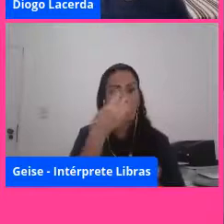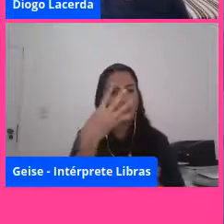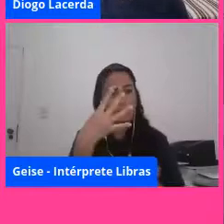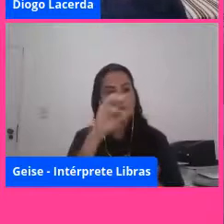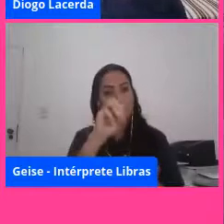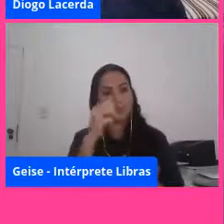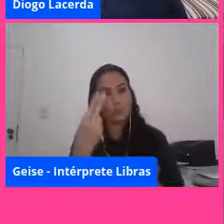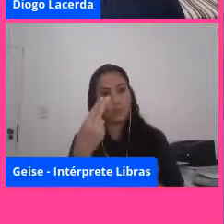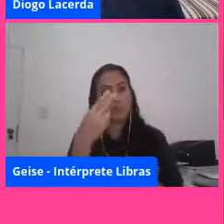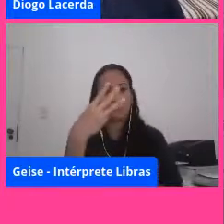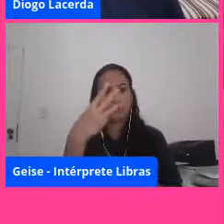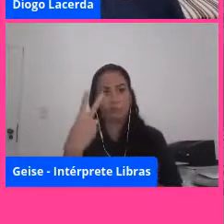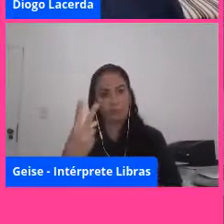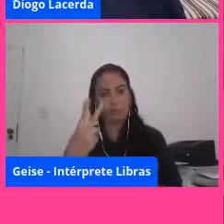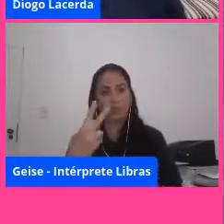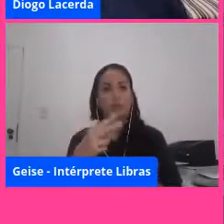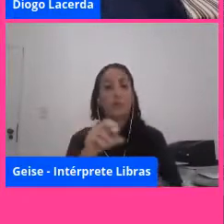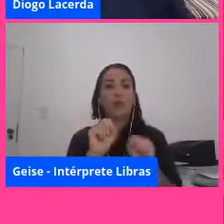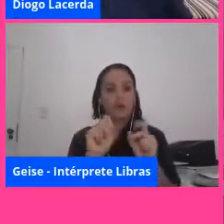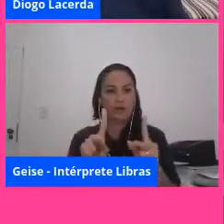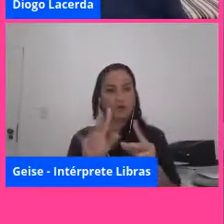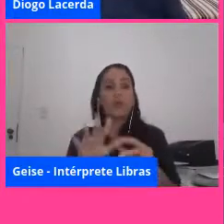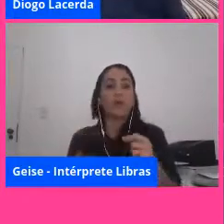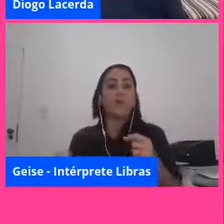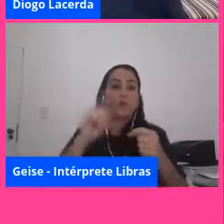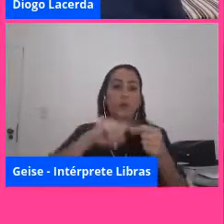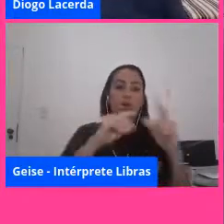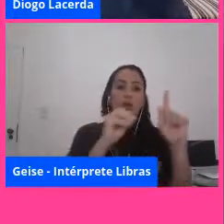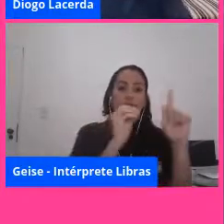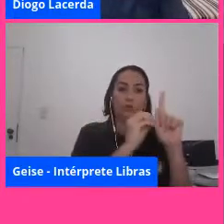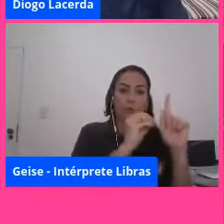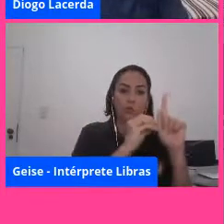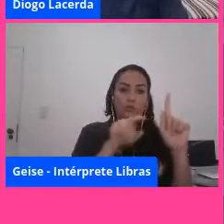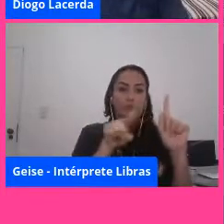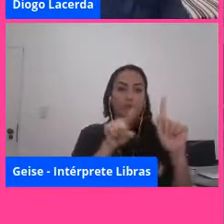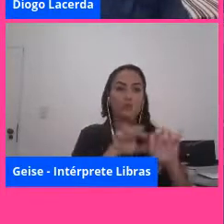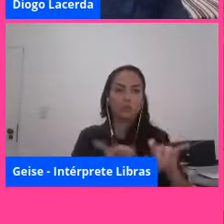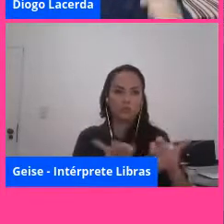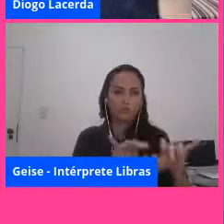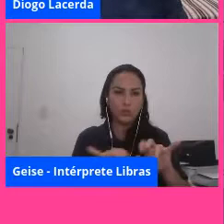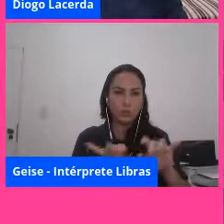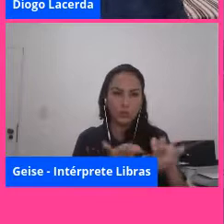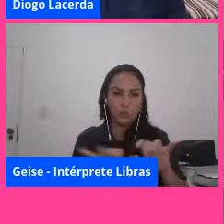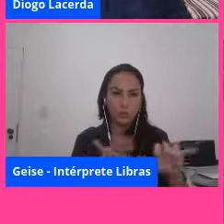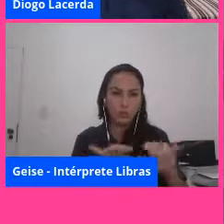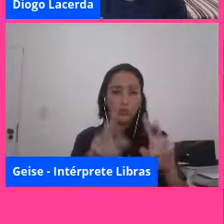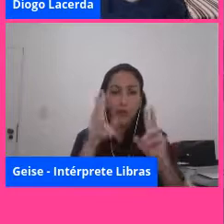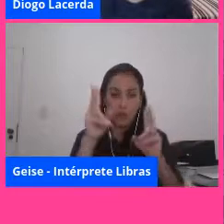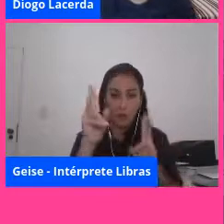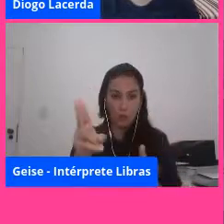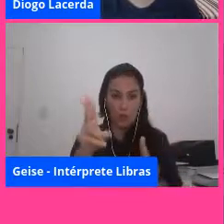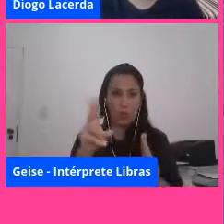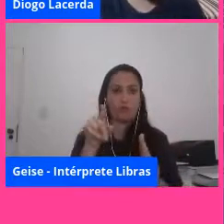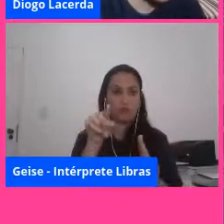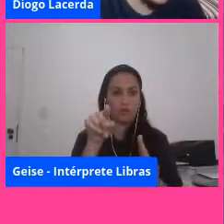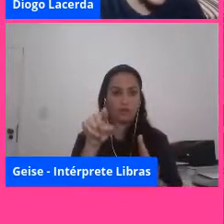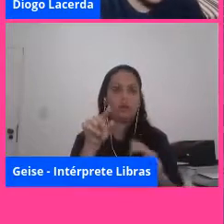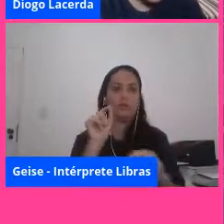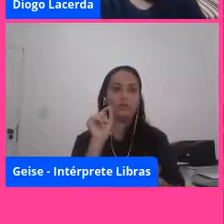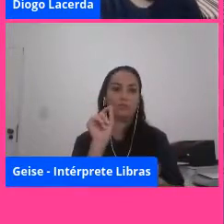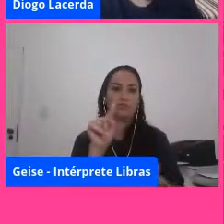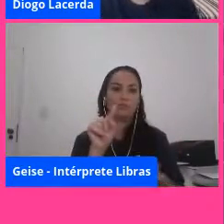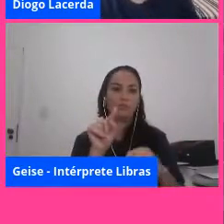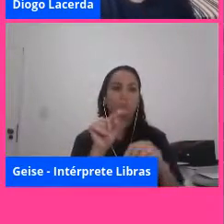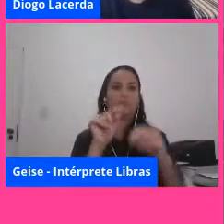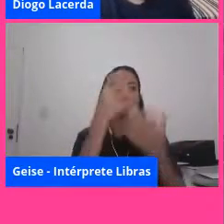eu disse, voltando, vai no Google, digita Design Spark Mechanical Download, aí depois você vai clicar no link e você vai